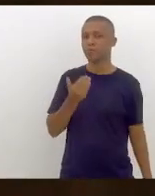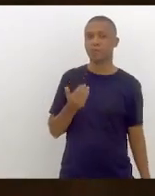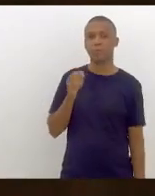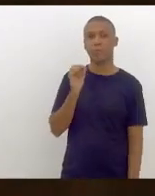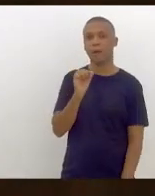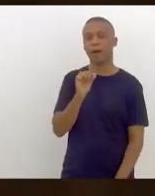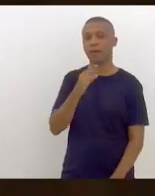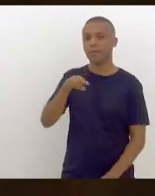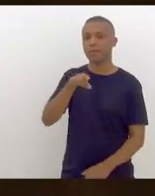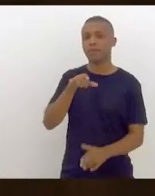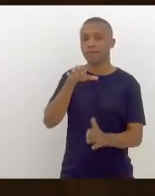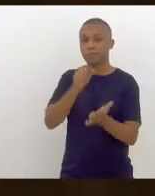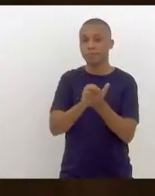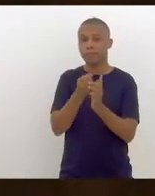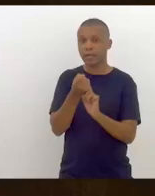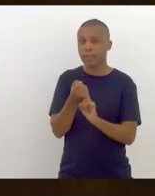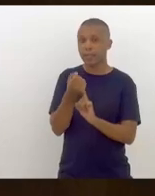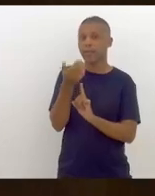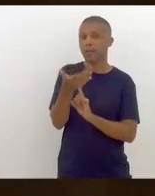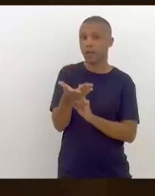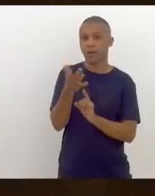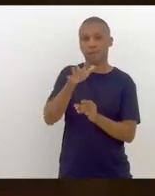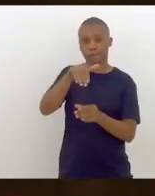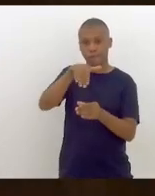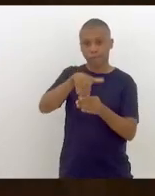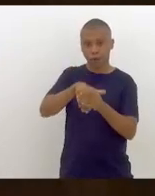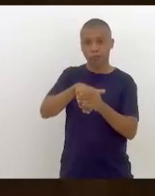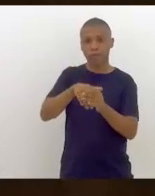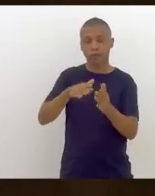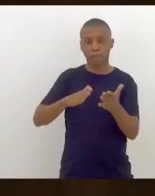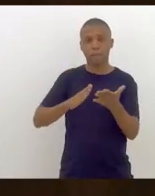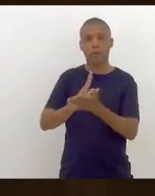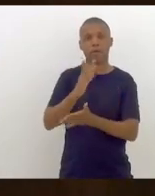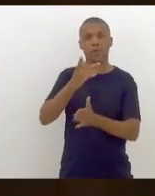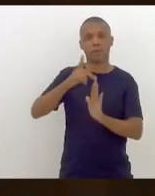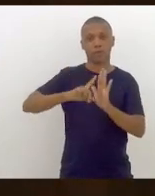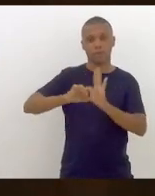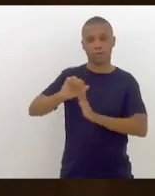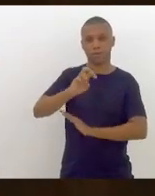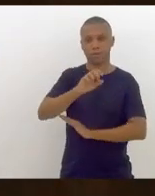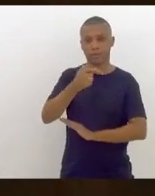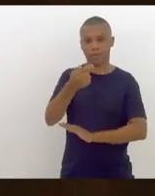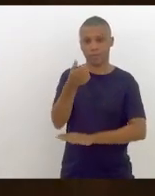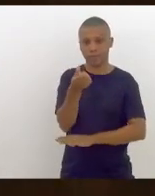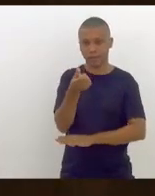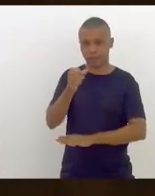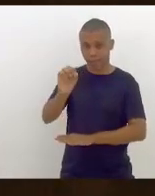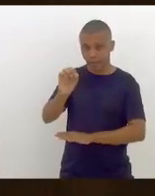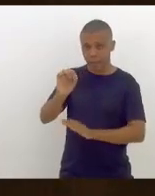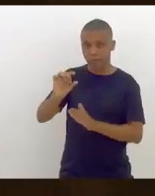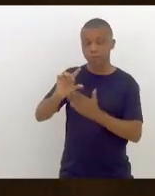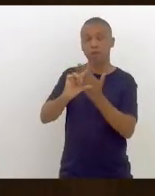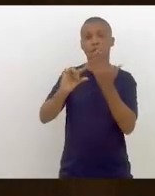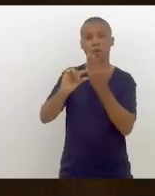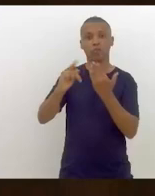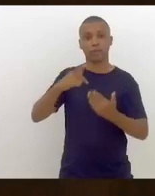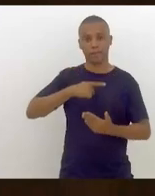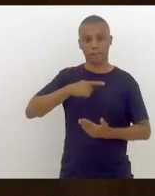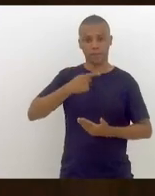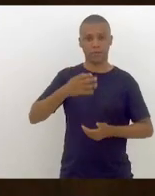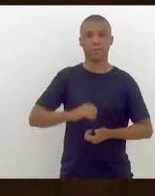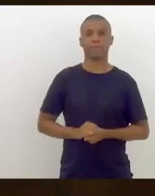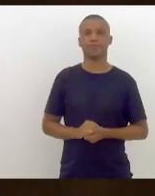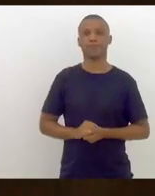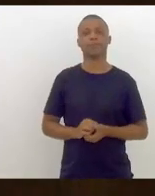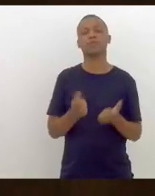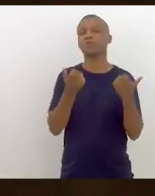o registro a declaração do voto aprovação do projeto de lei 5760 de minha autoria que trata